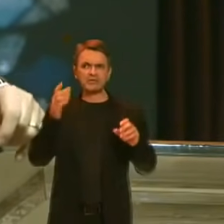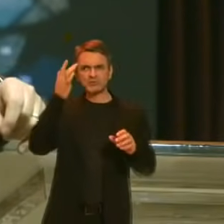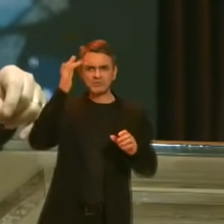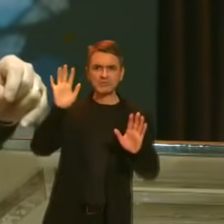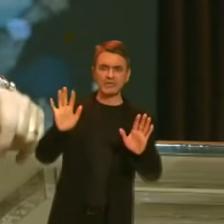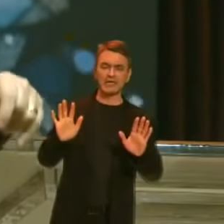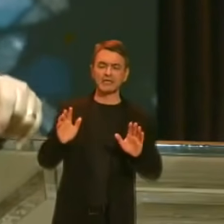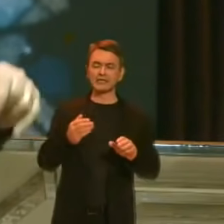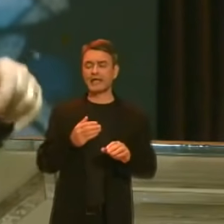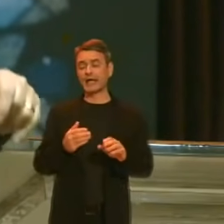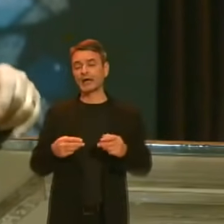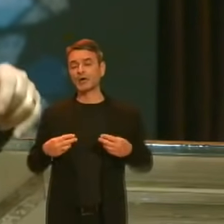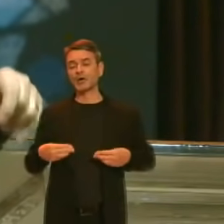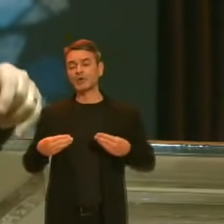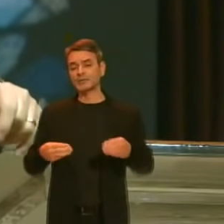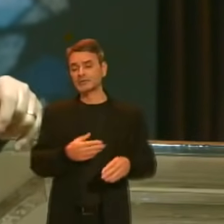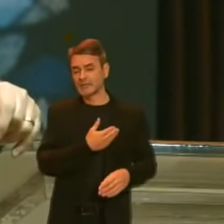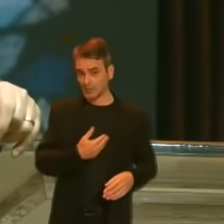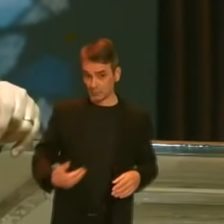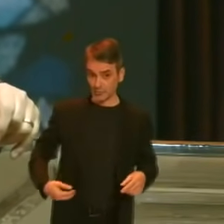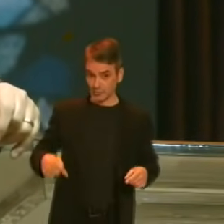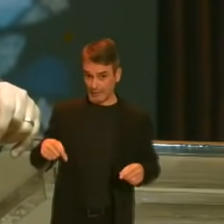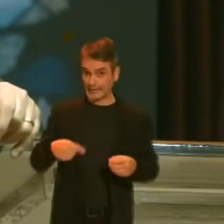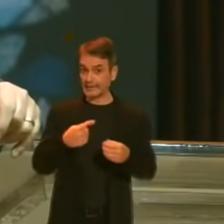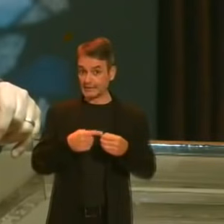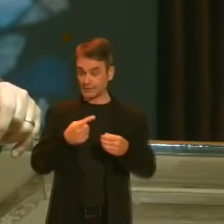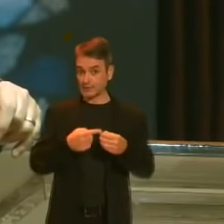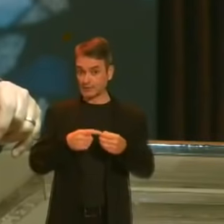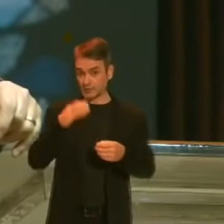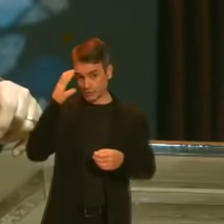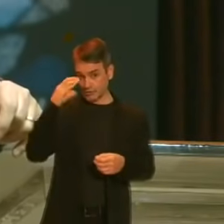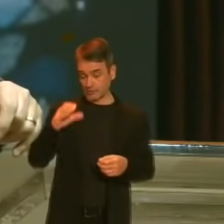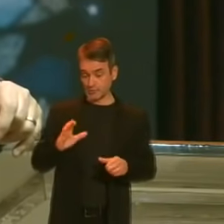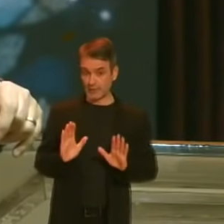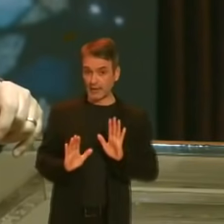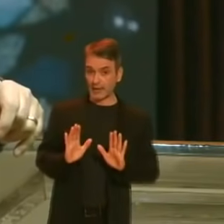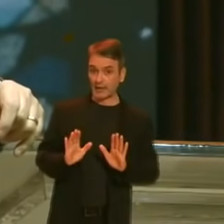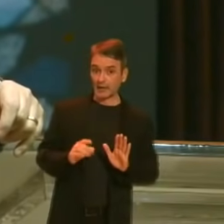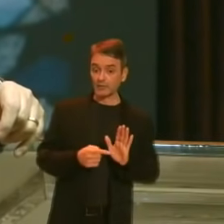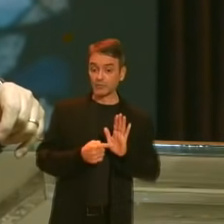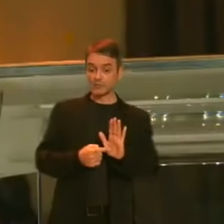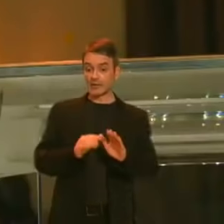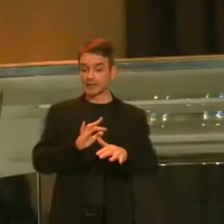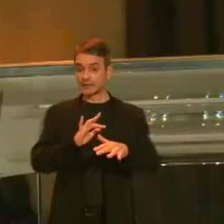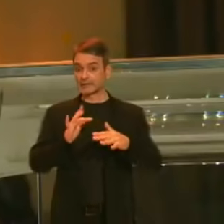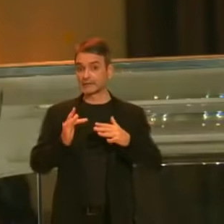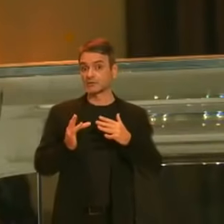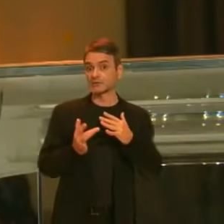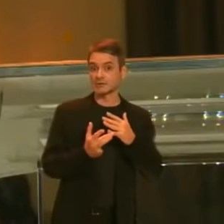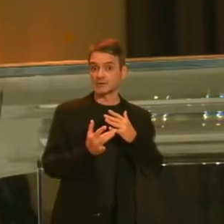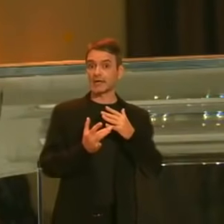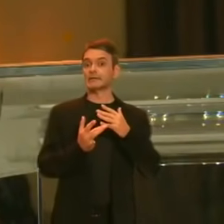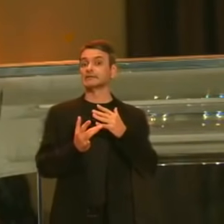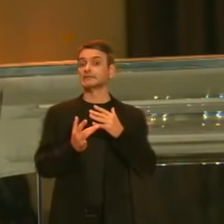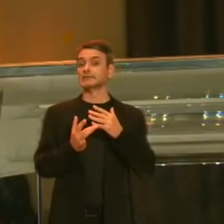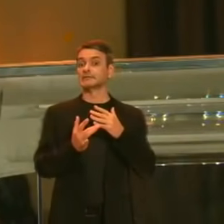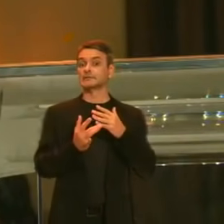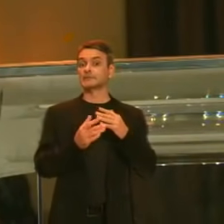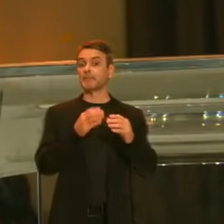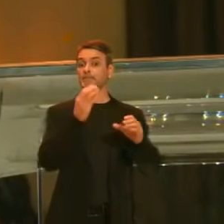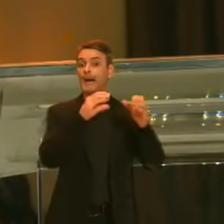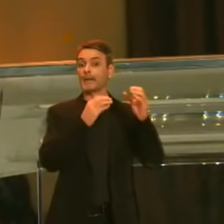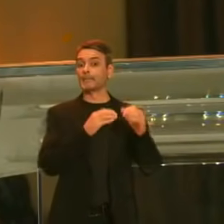Ministério Público desta cidade aqui, porque postaram nas suas redes sociais o